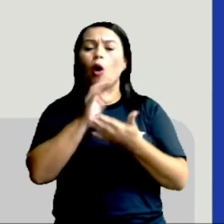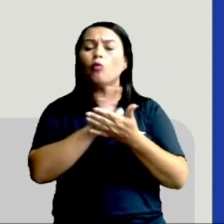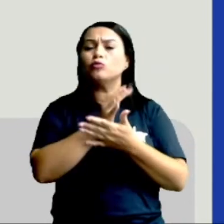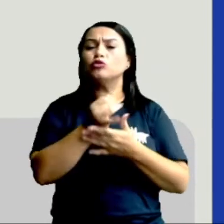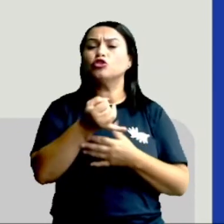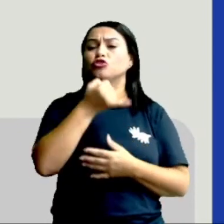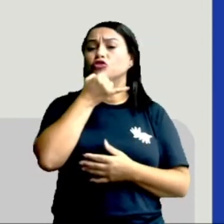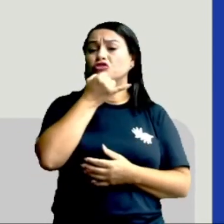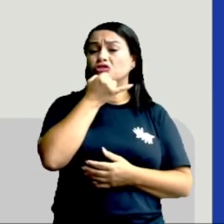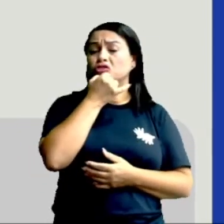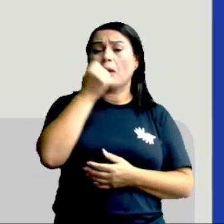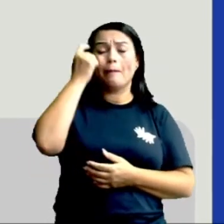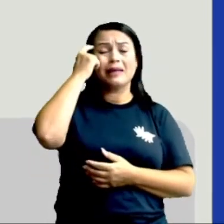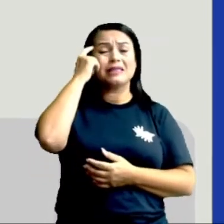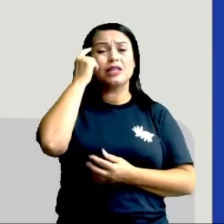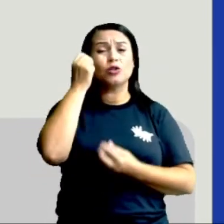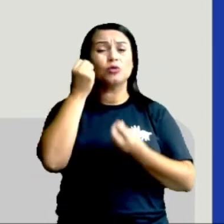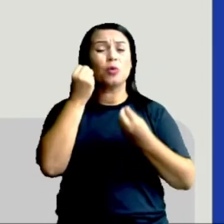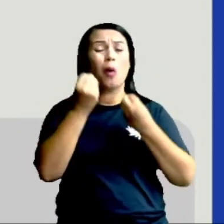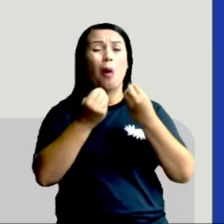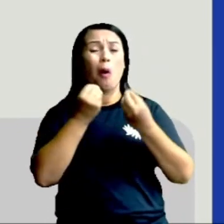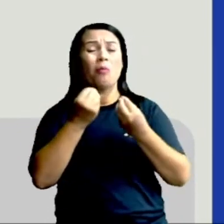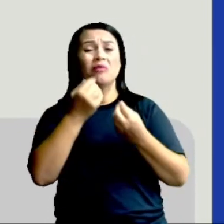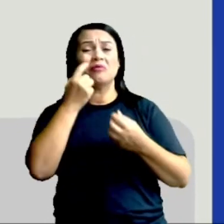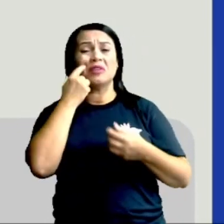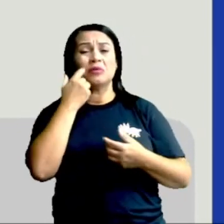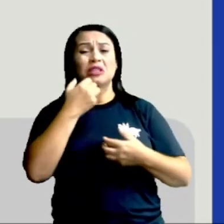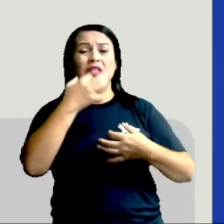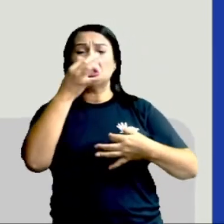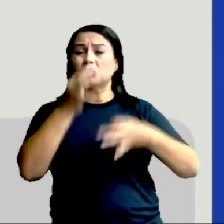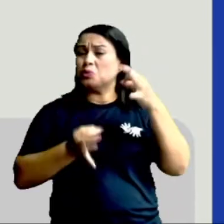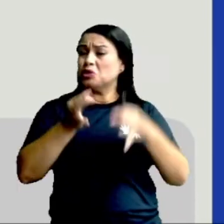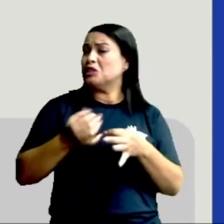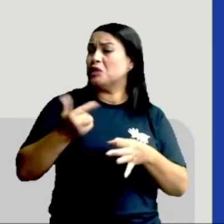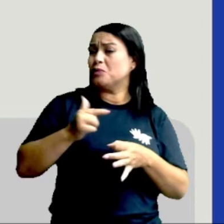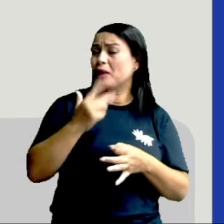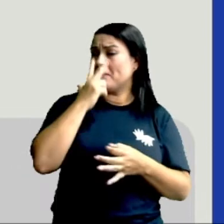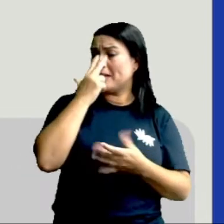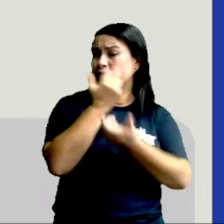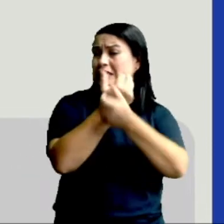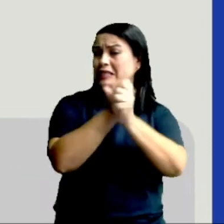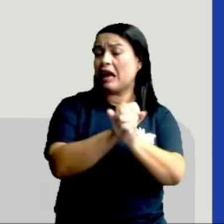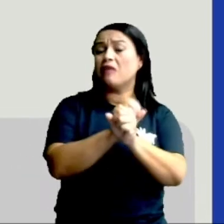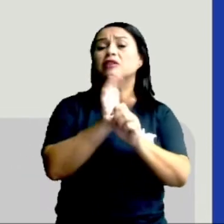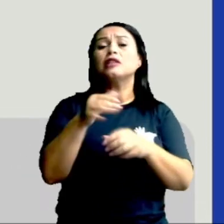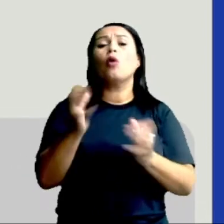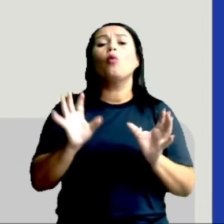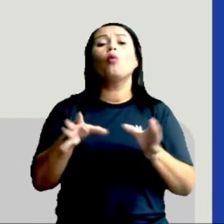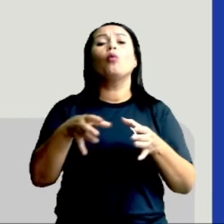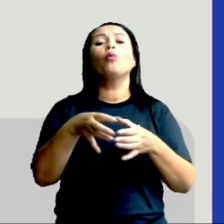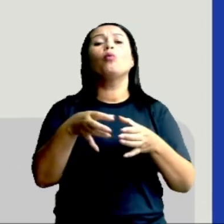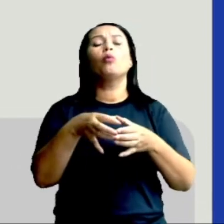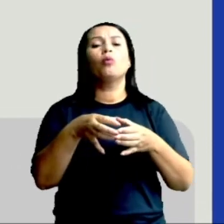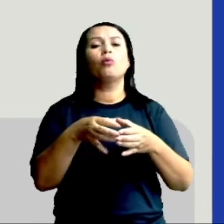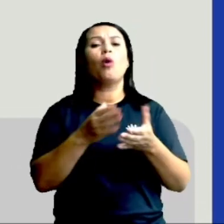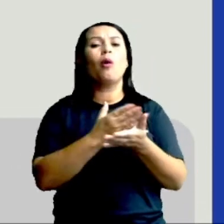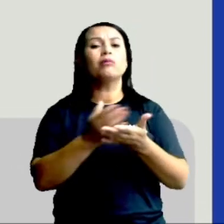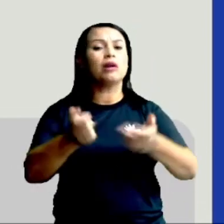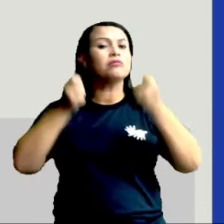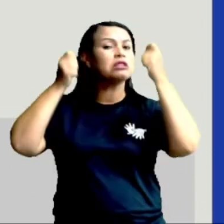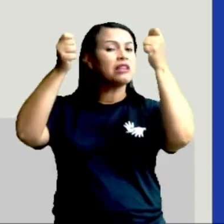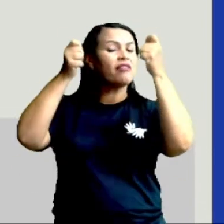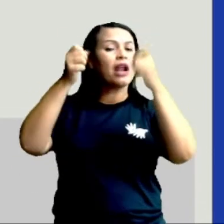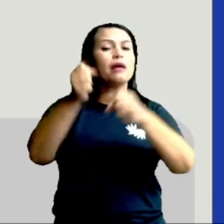Frustrados em suas perspectivas, injustiçados e tratados como escravos, os colonos se rebelaram em